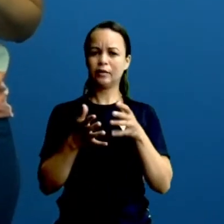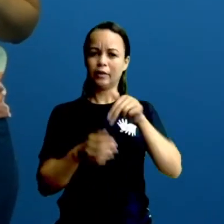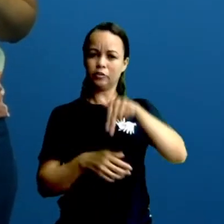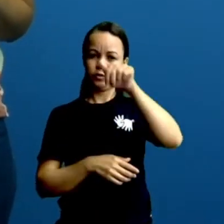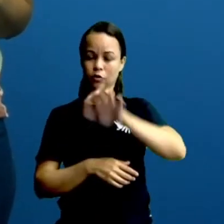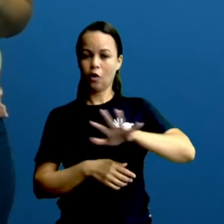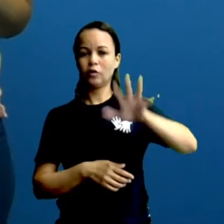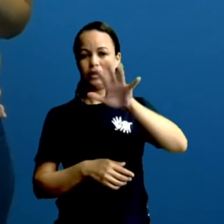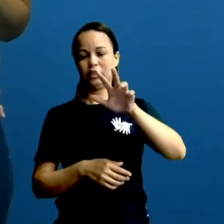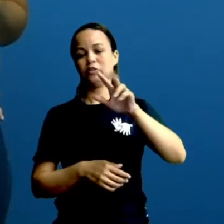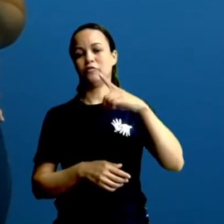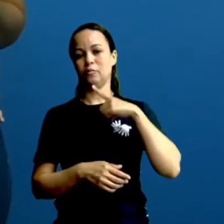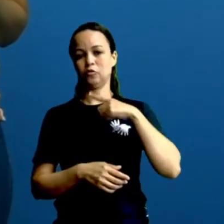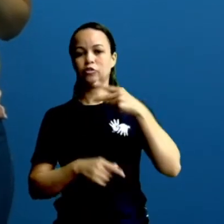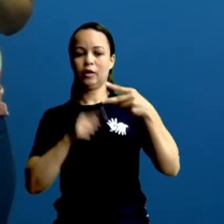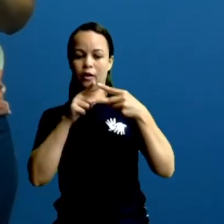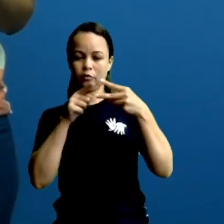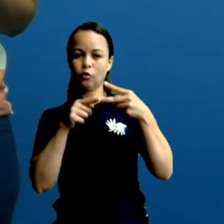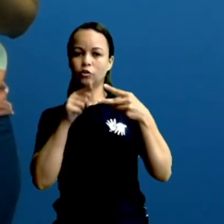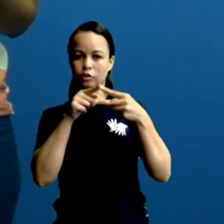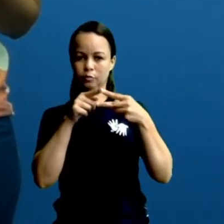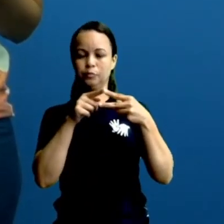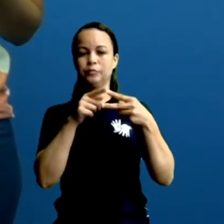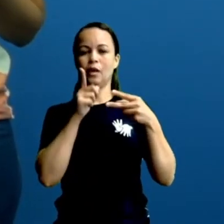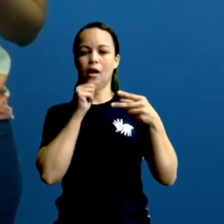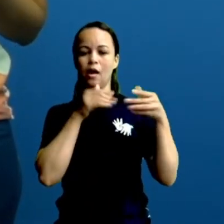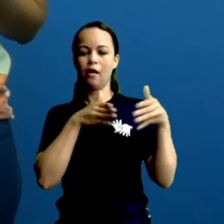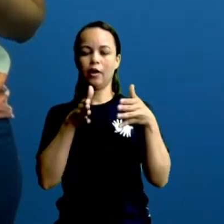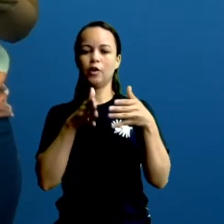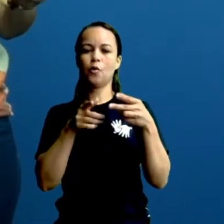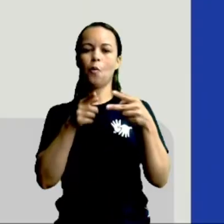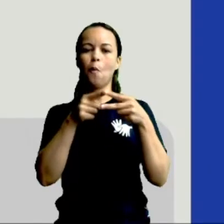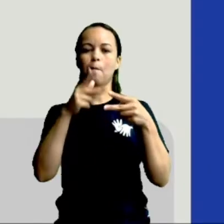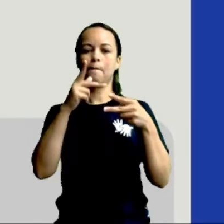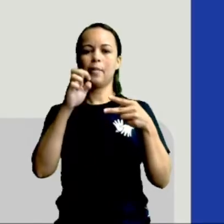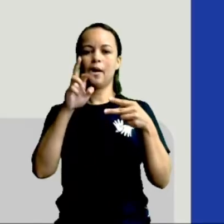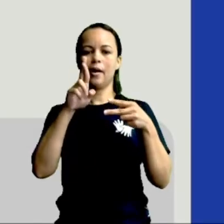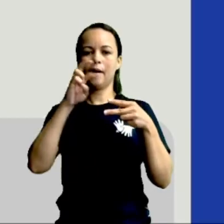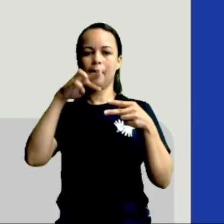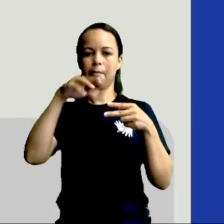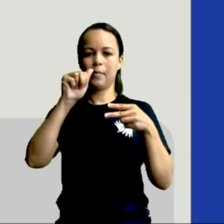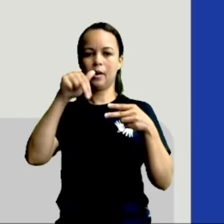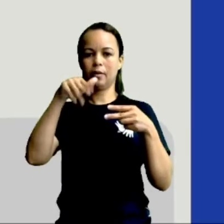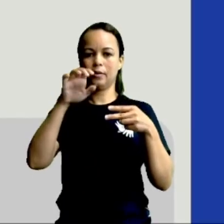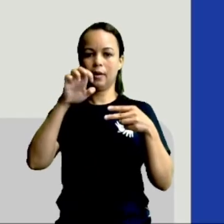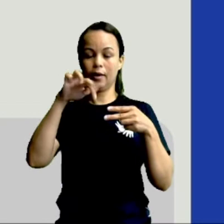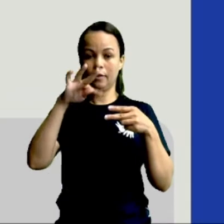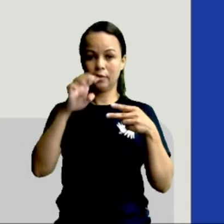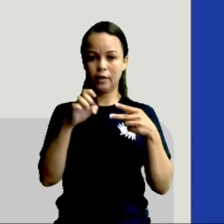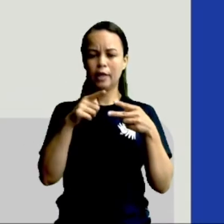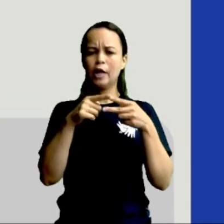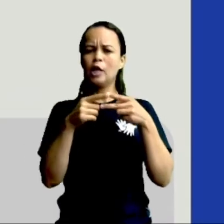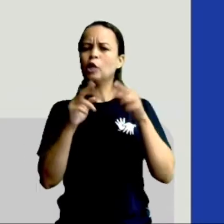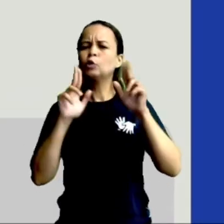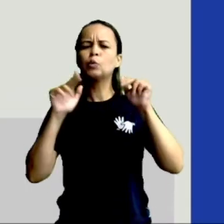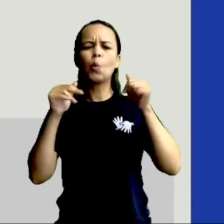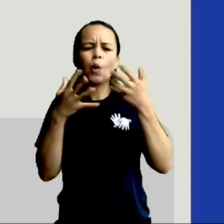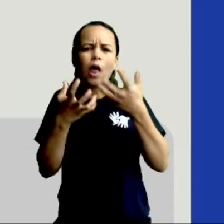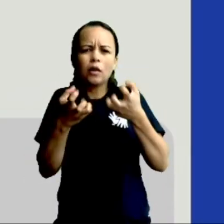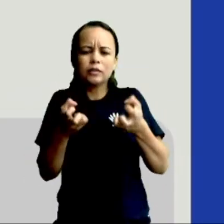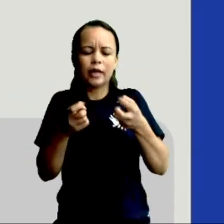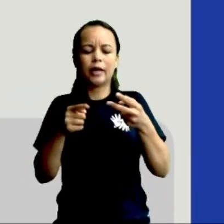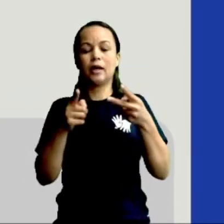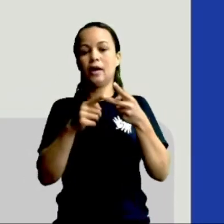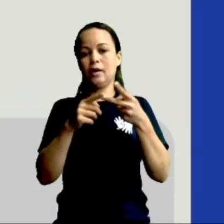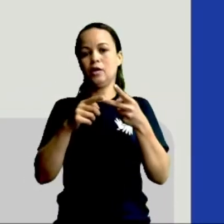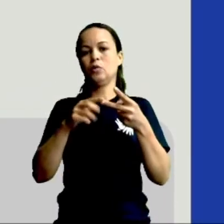nós vamos ter 2 tipos de rio. Os rios permanentes, que nunca secam, e os rios temporários,